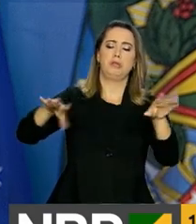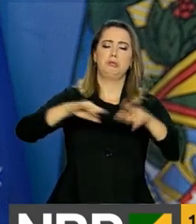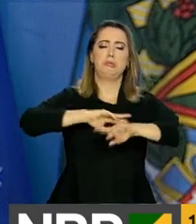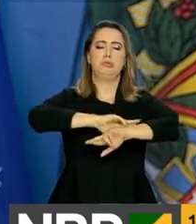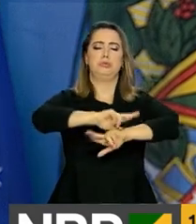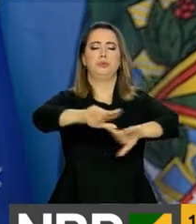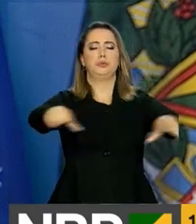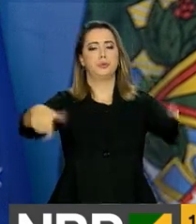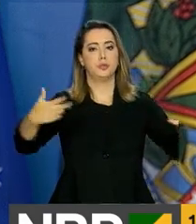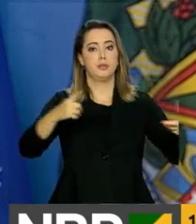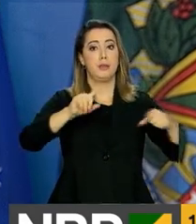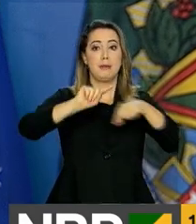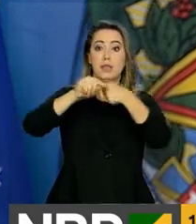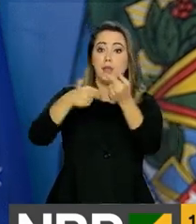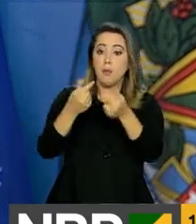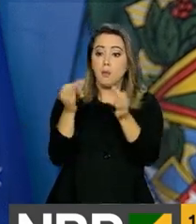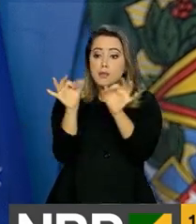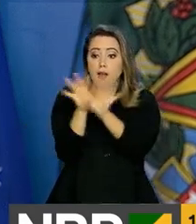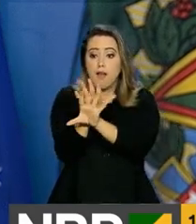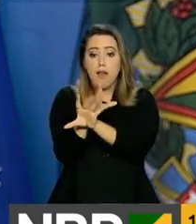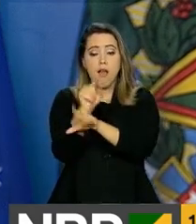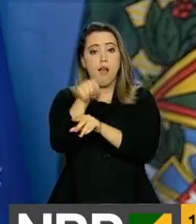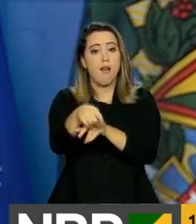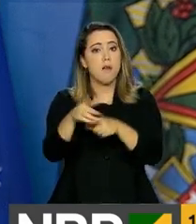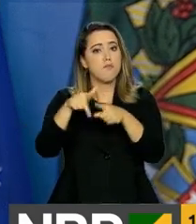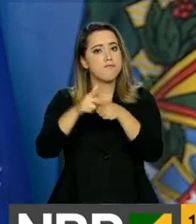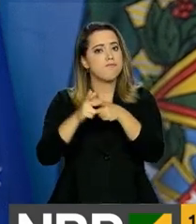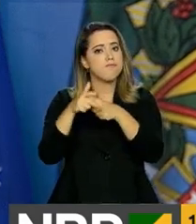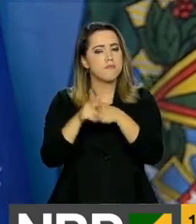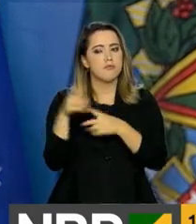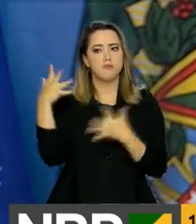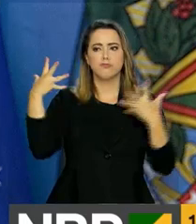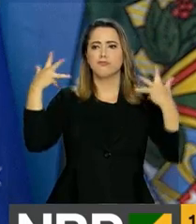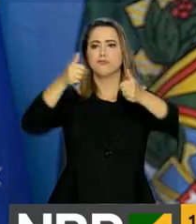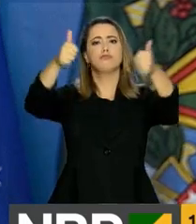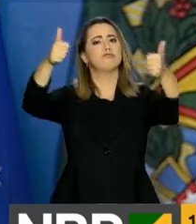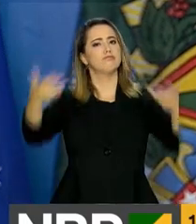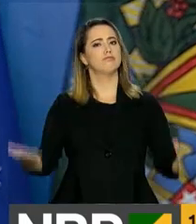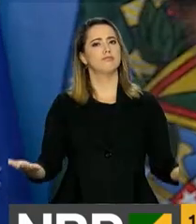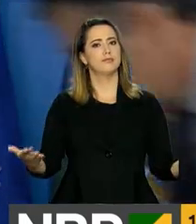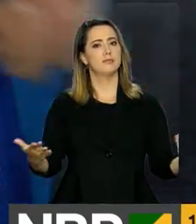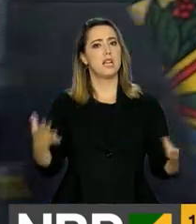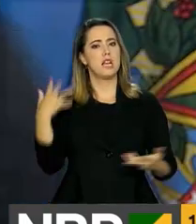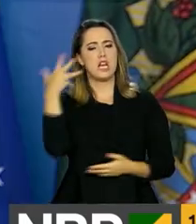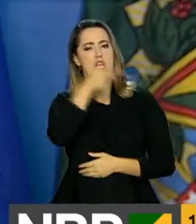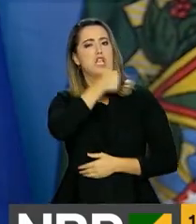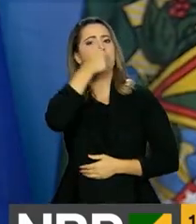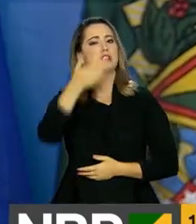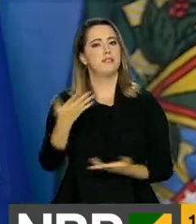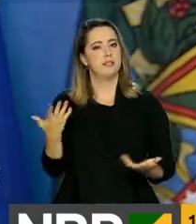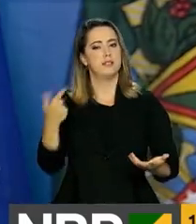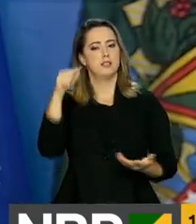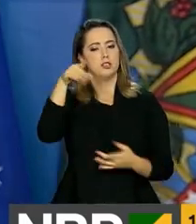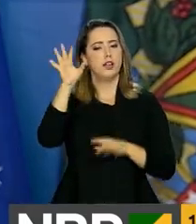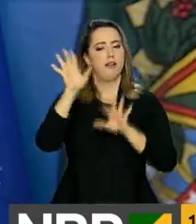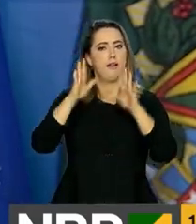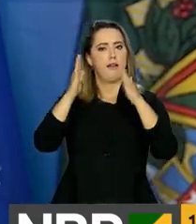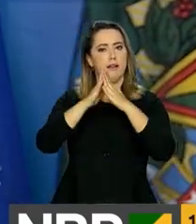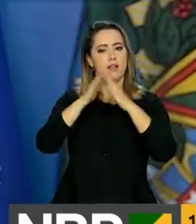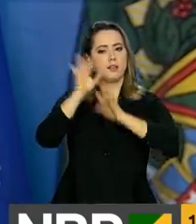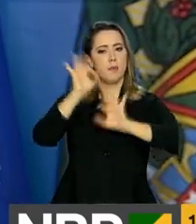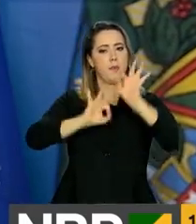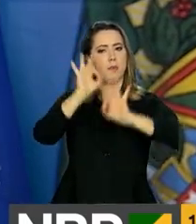70 quando você termina a reforma da casa a carta um brinca a maravilha está bonita tá dequada